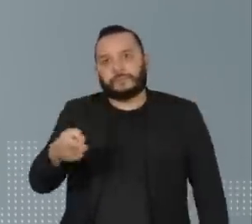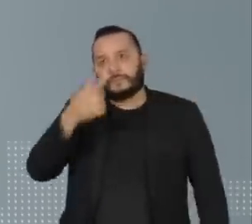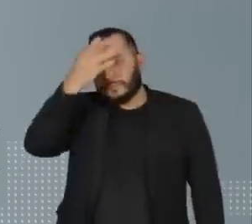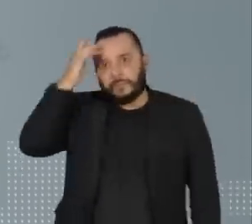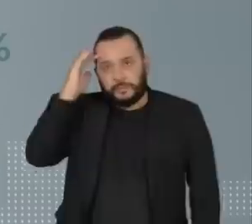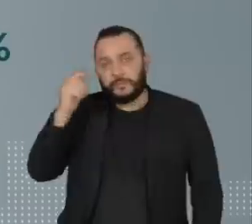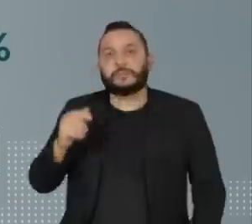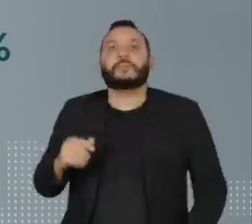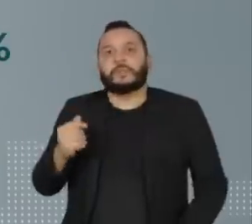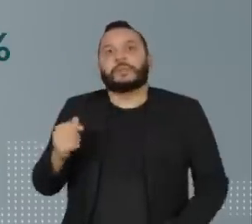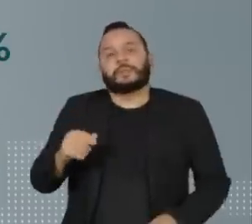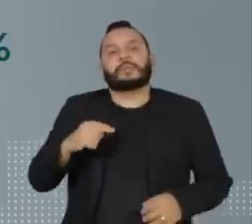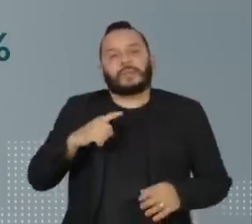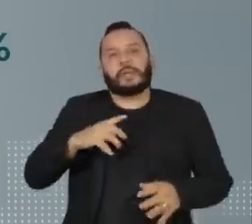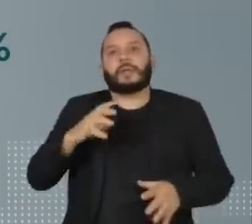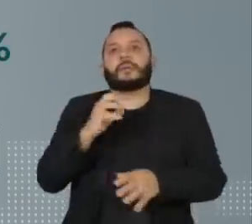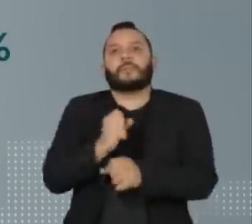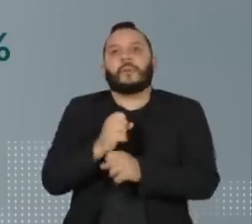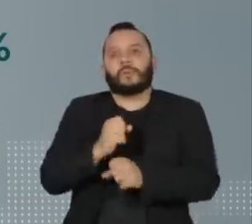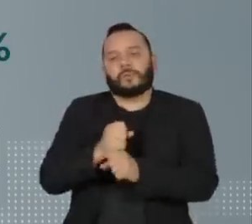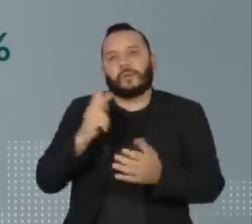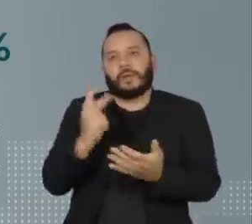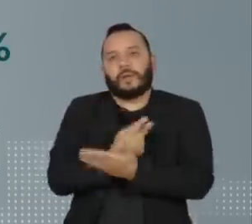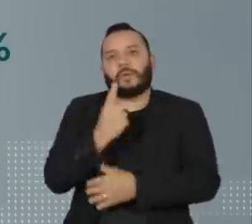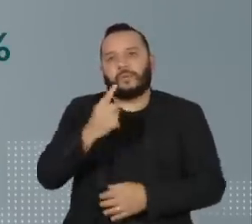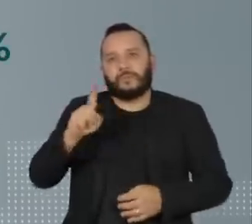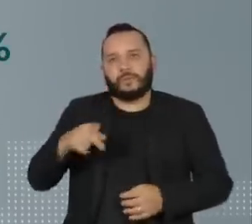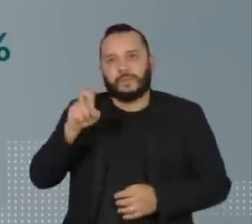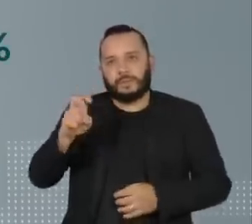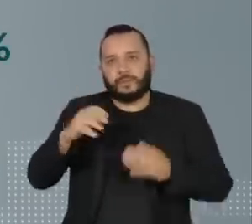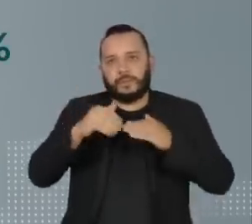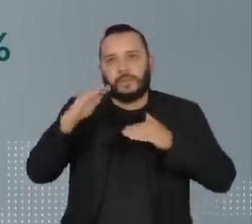de 1,5 pontos o nível de confiança é de 95%